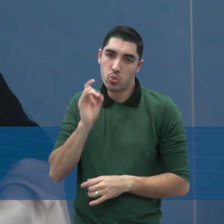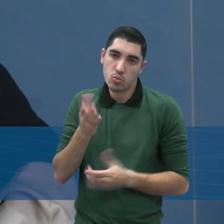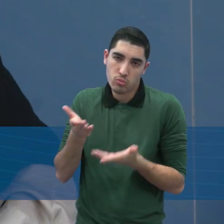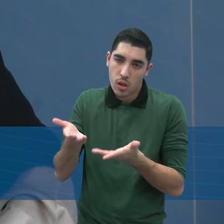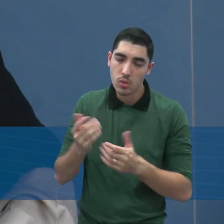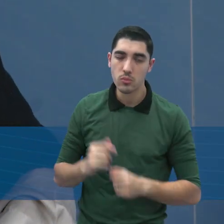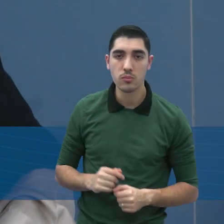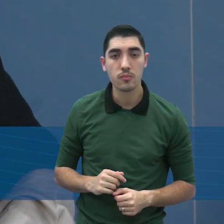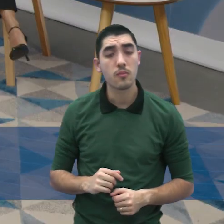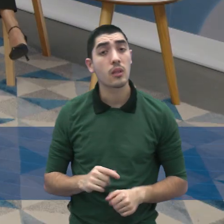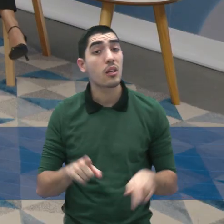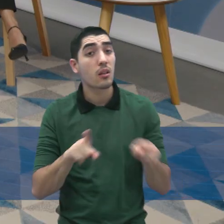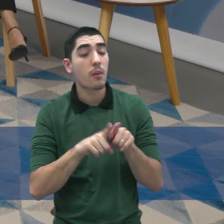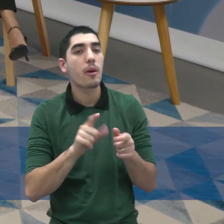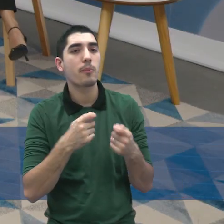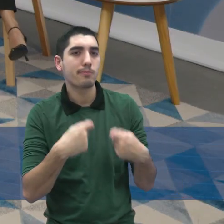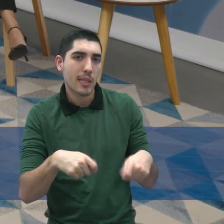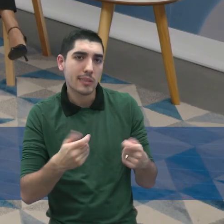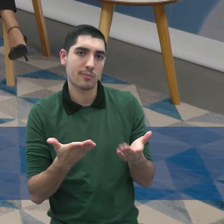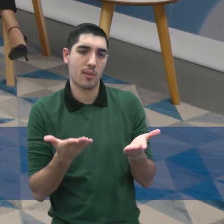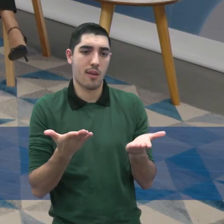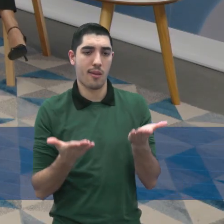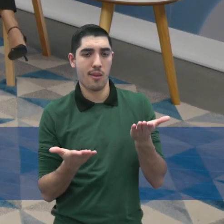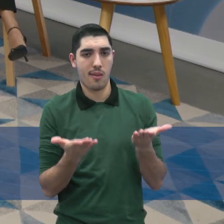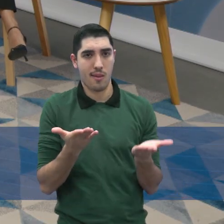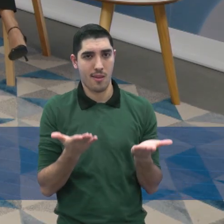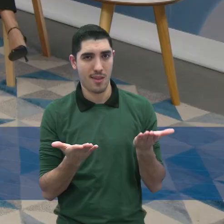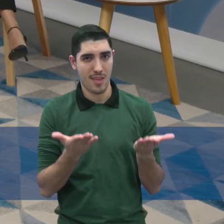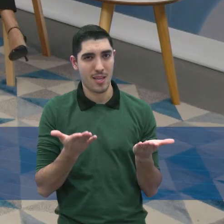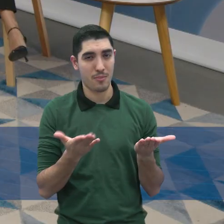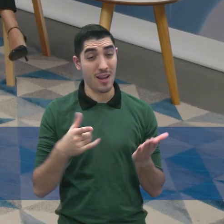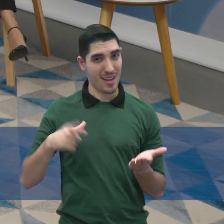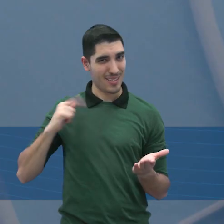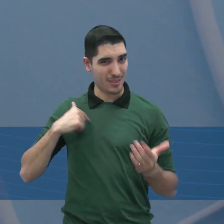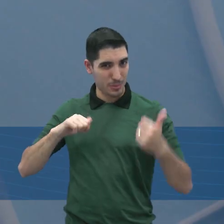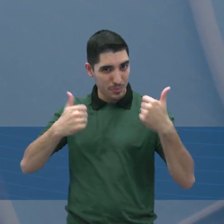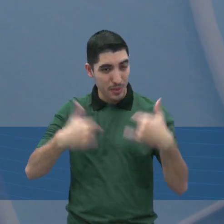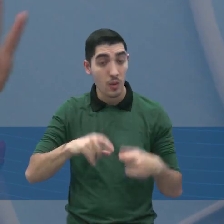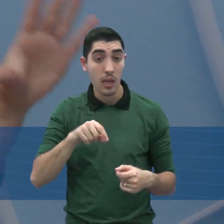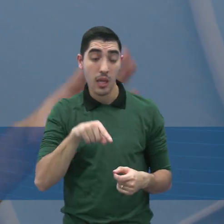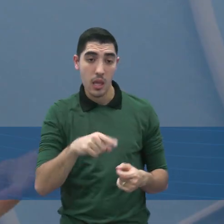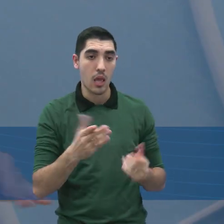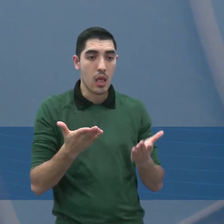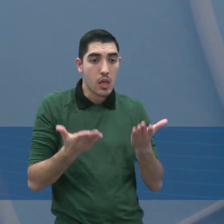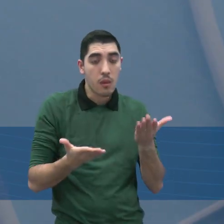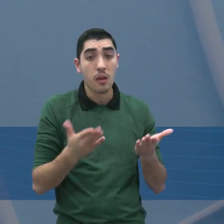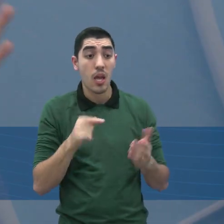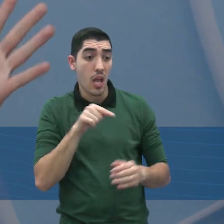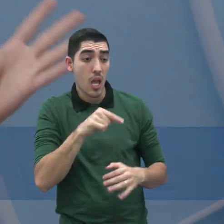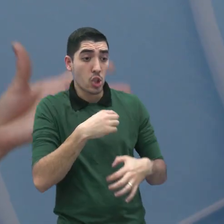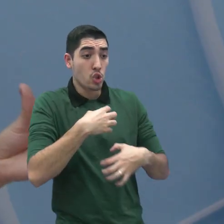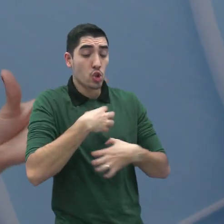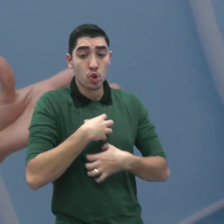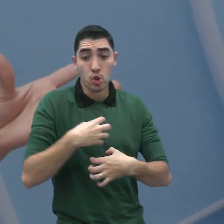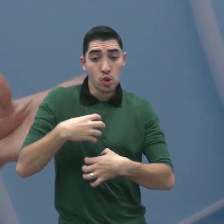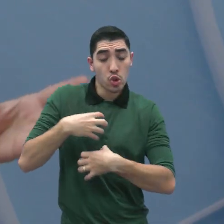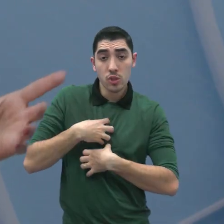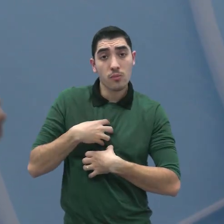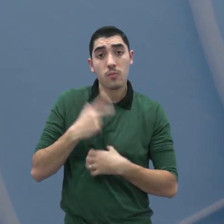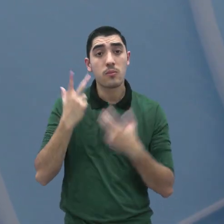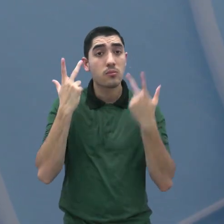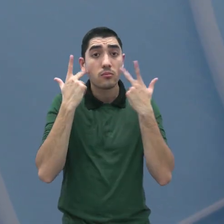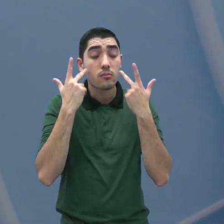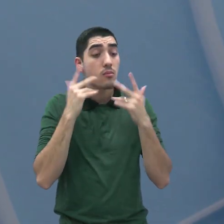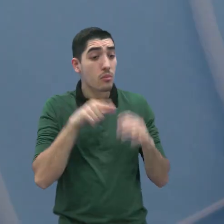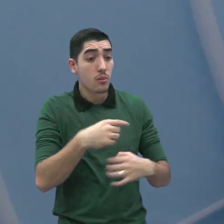são isso. E o equilíbrio, né? Como eu mencionei no começo, são sentimentos que não tem como a gente fugir e